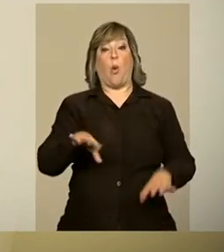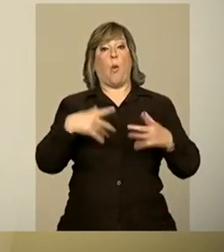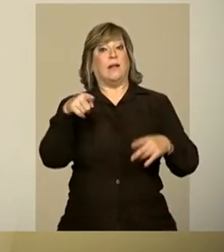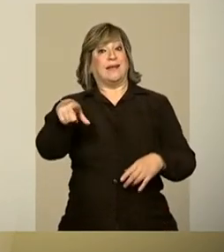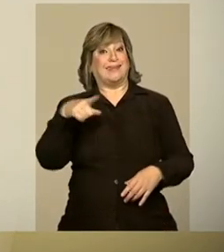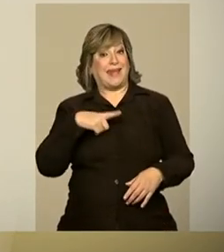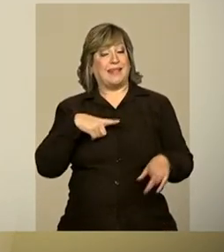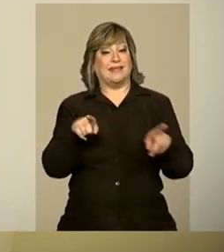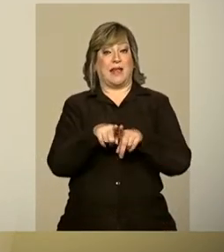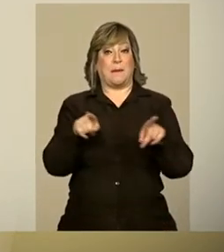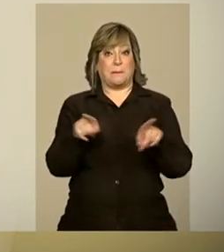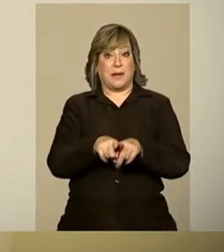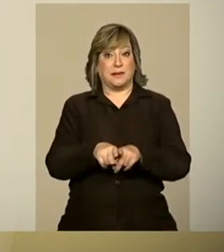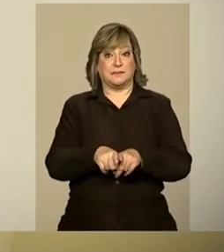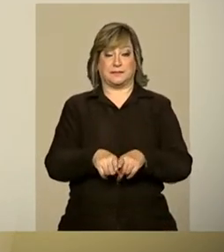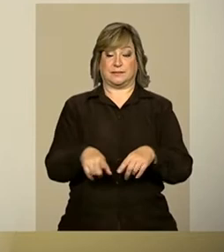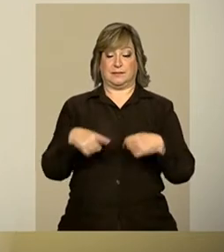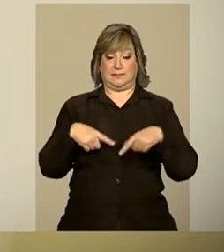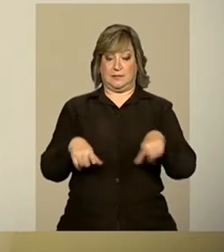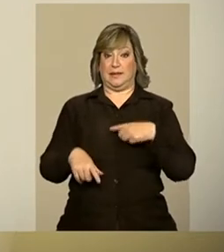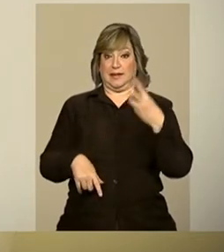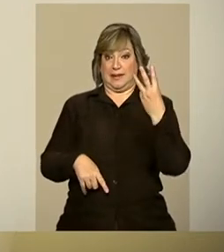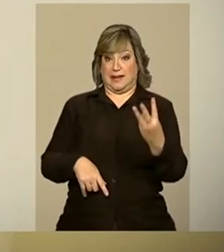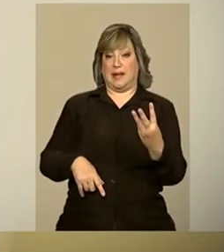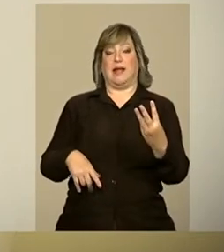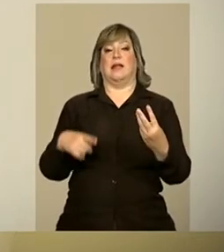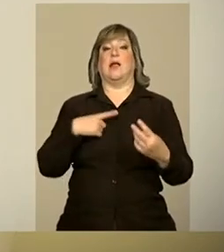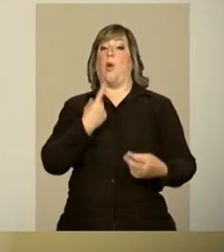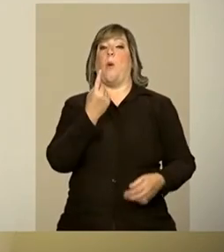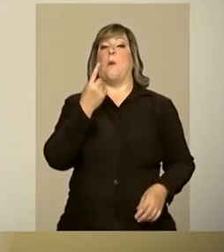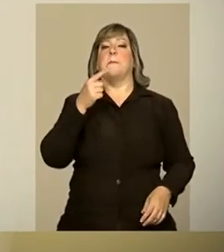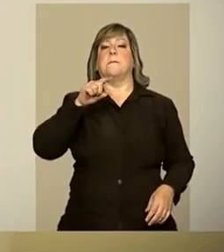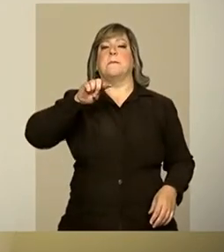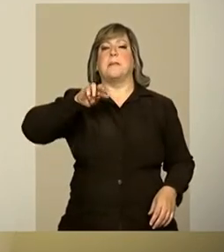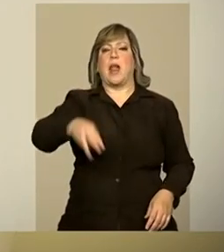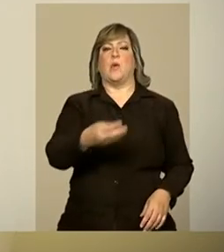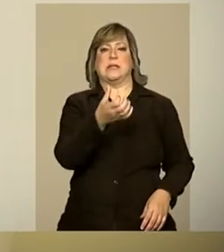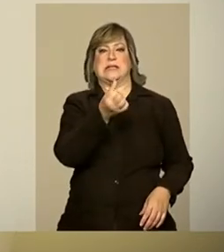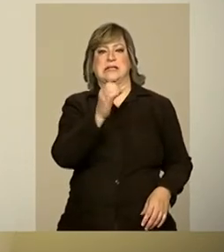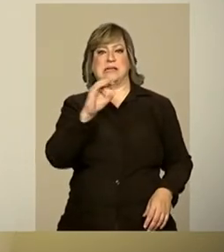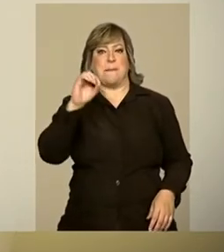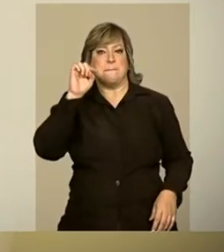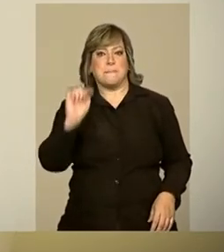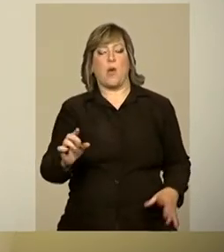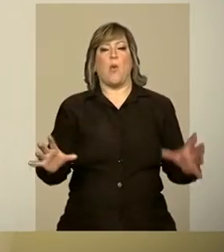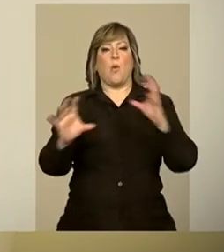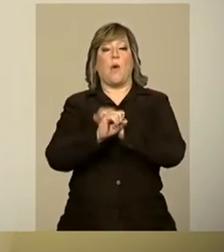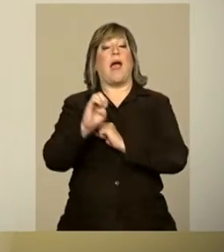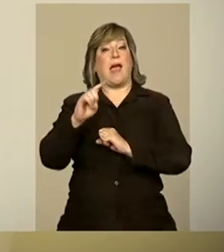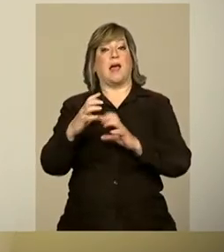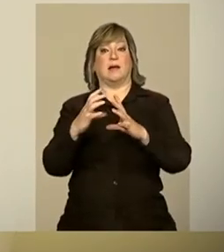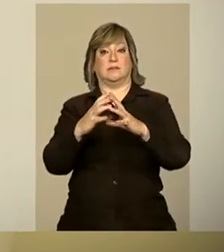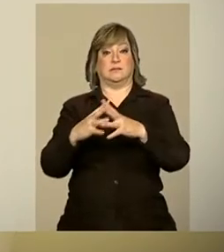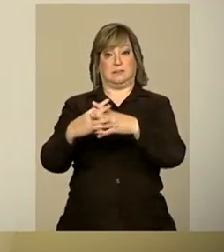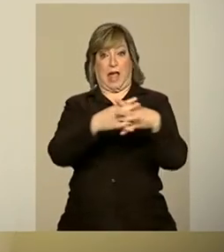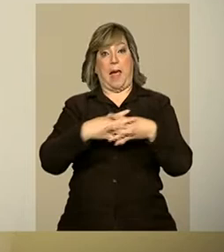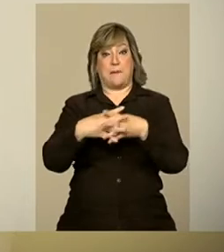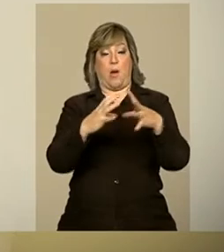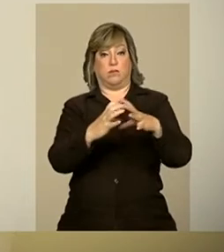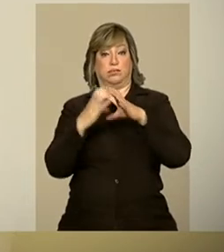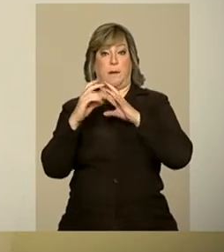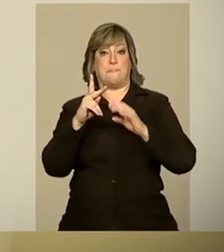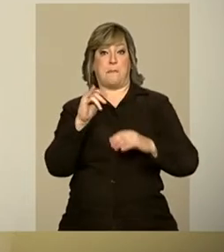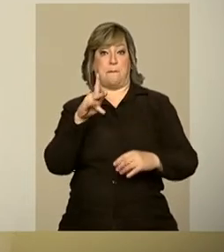abrange 3 máquinas, e até R$1.600.000, quando o kit inclui, além disso, um